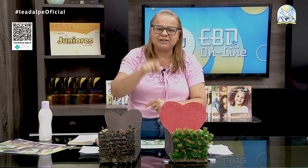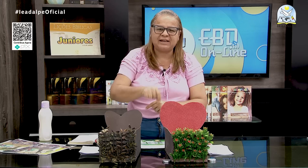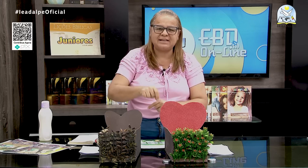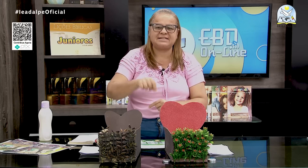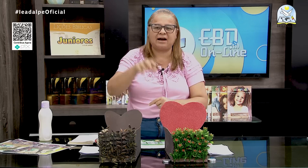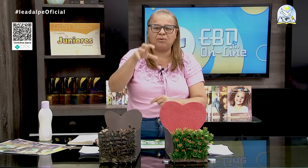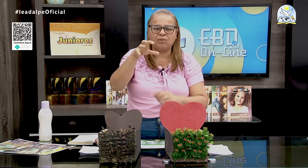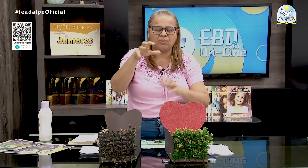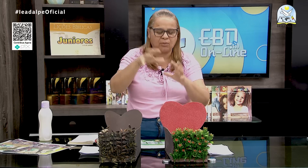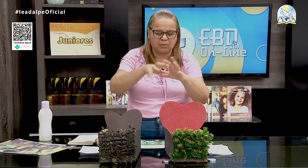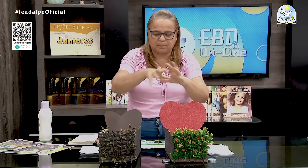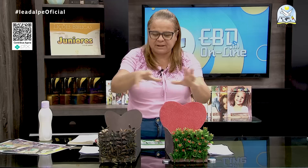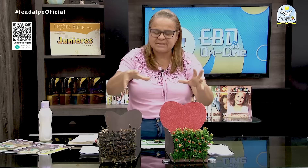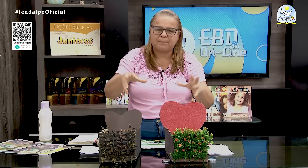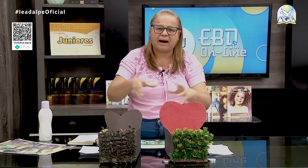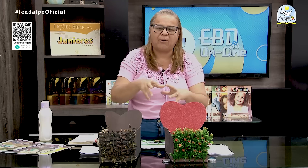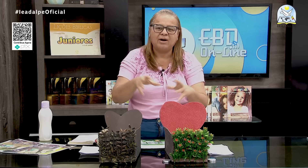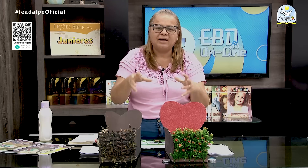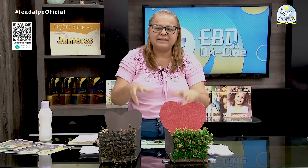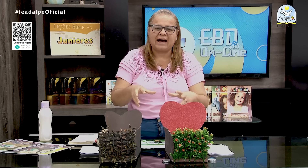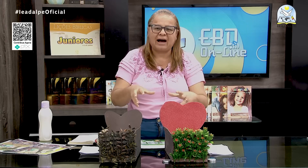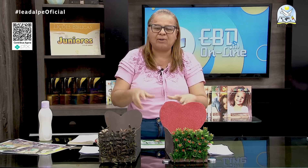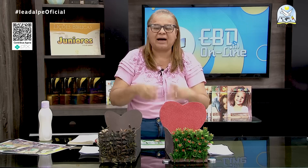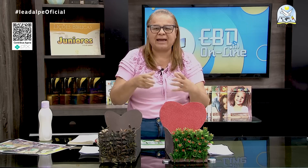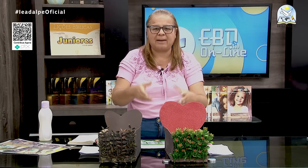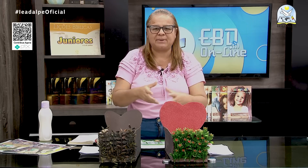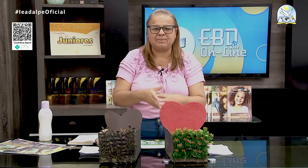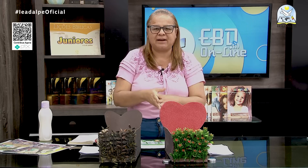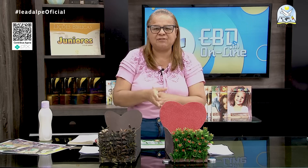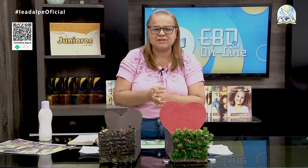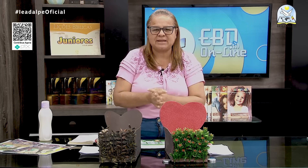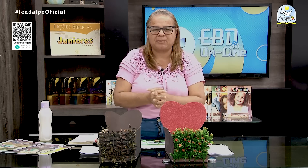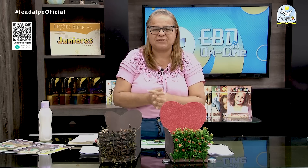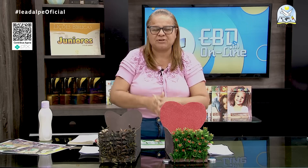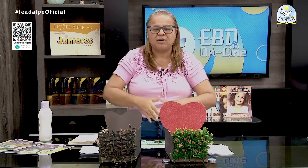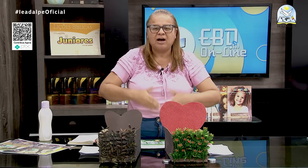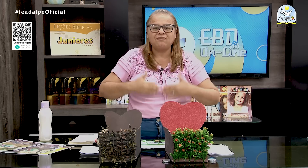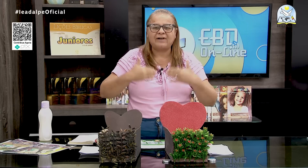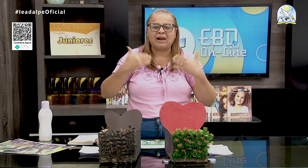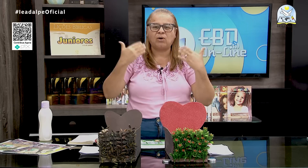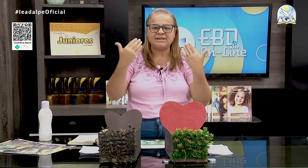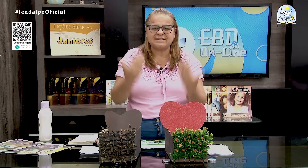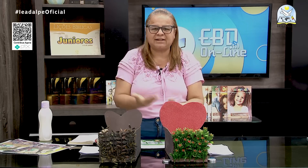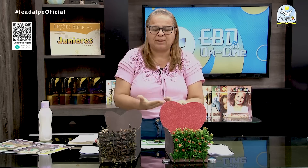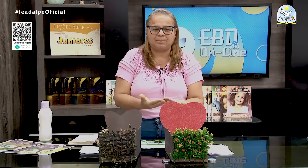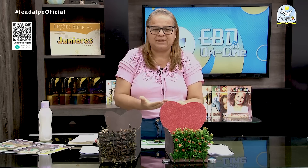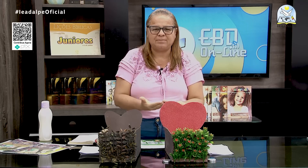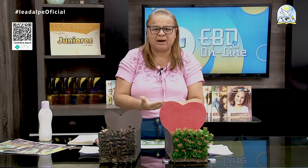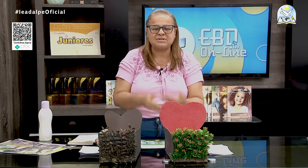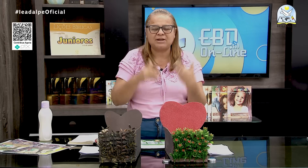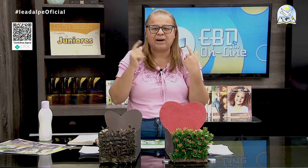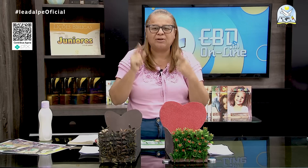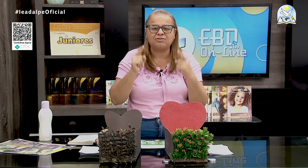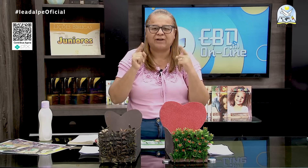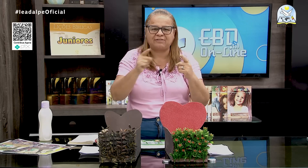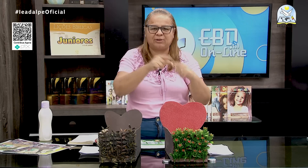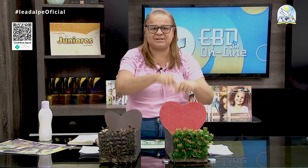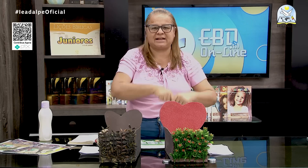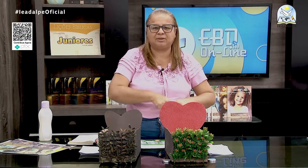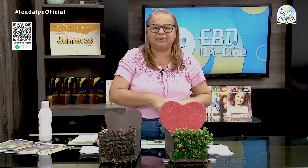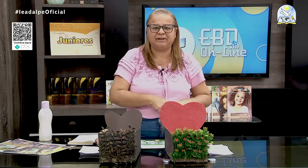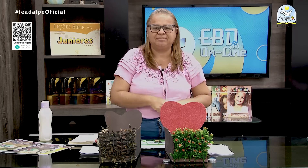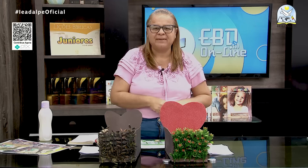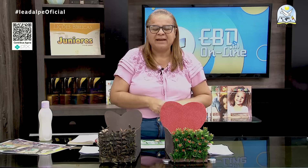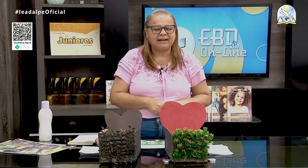a evidência o principal na aula é a Bíblia e você Professor valorizando a Bíblia o seu aluno vai